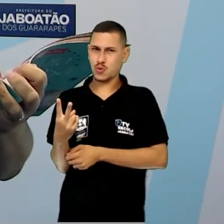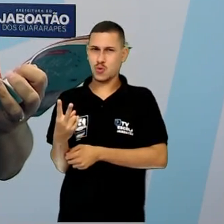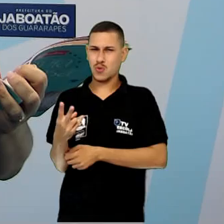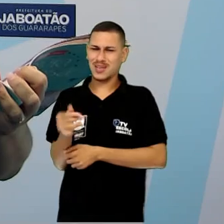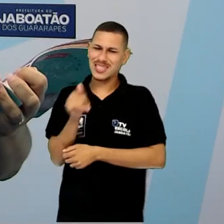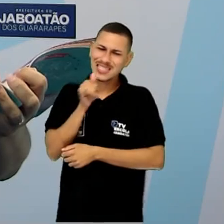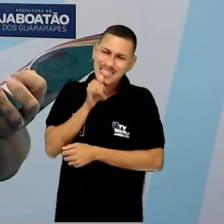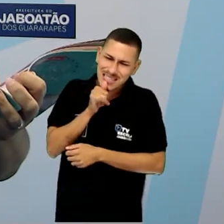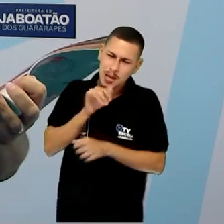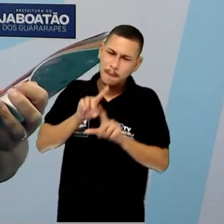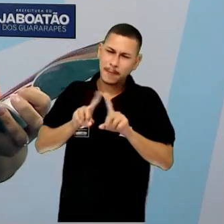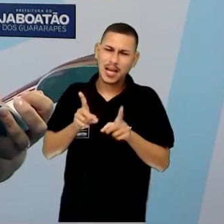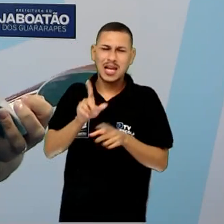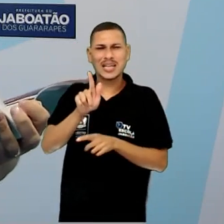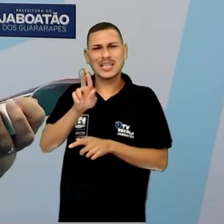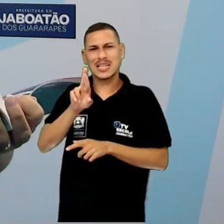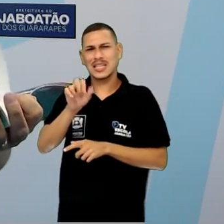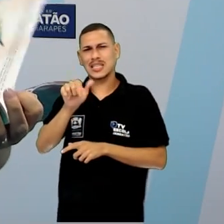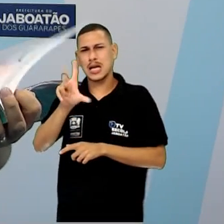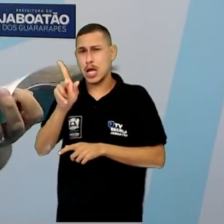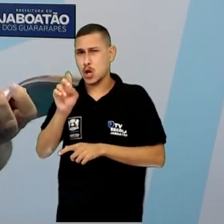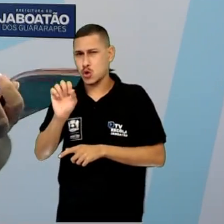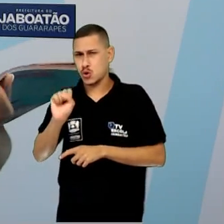Decepcionada, gralhosa, caminhava.